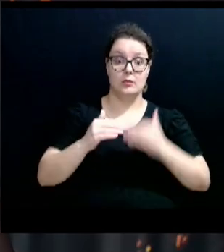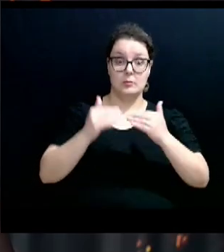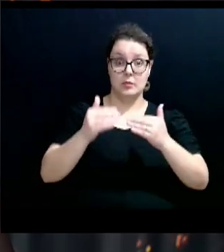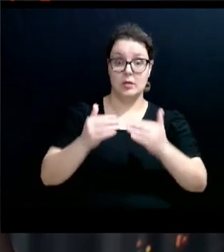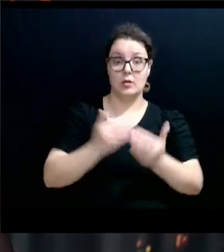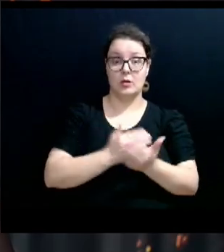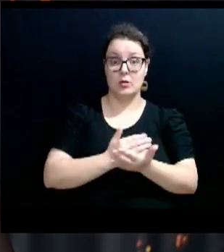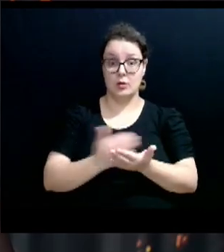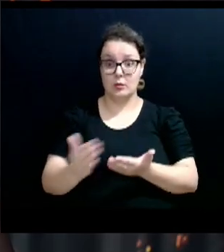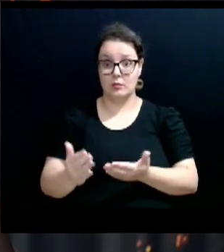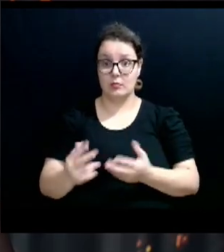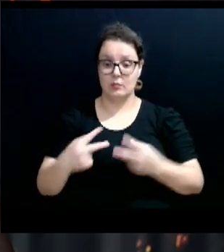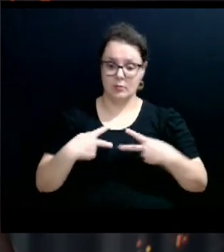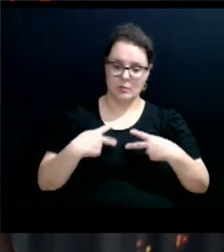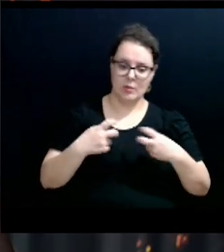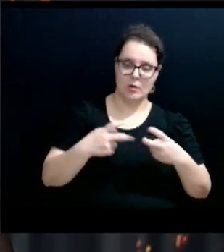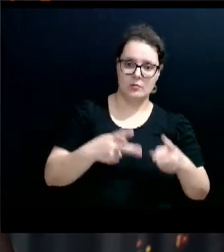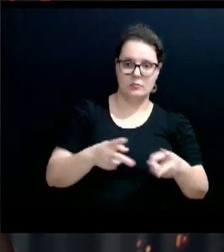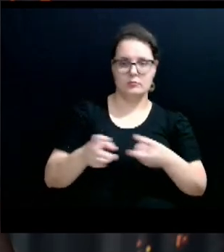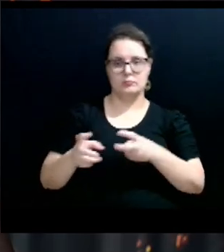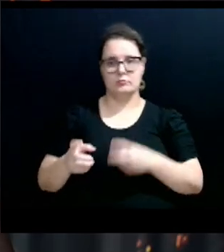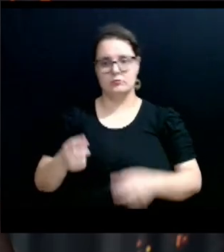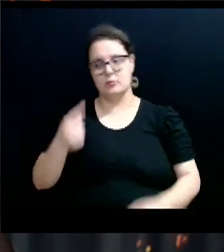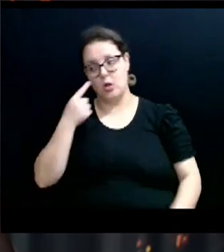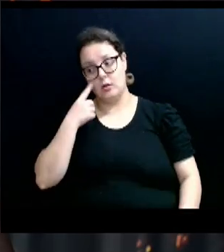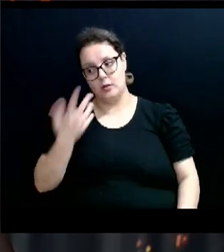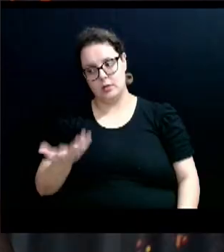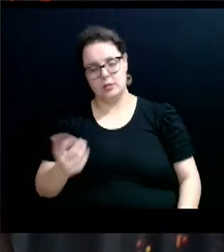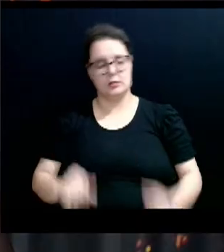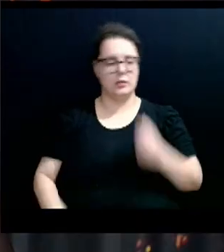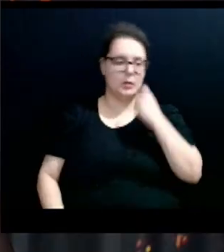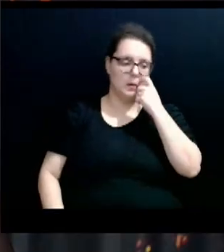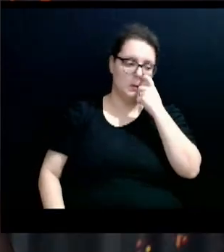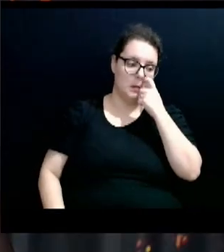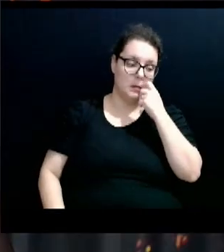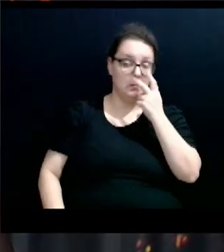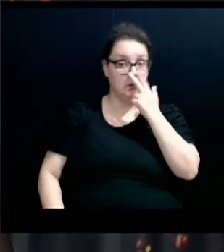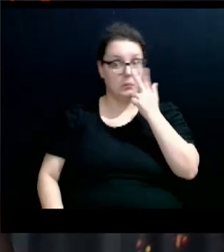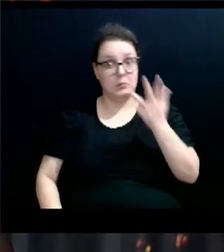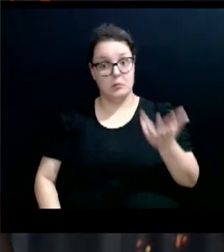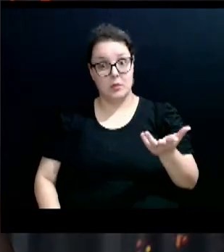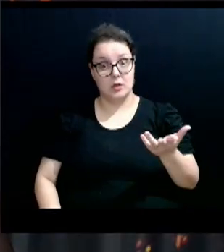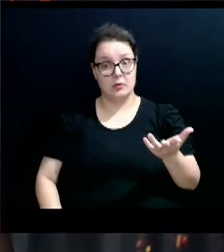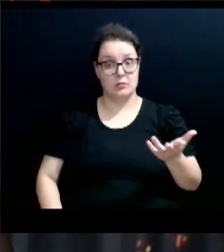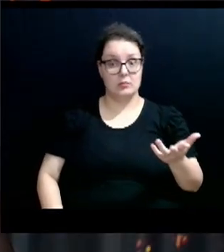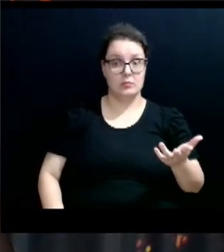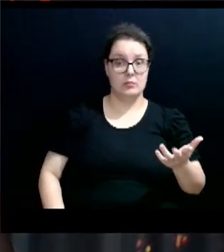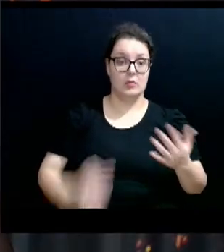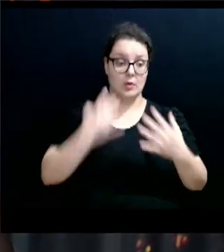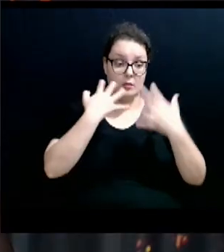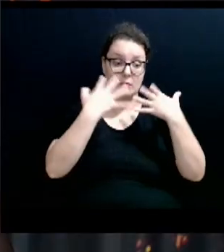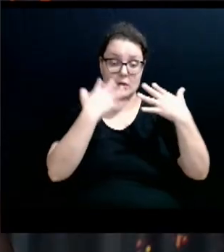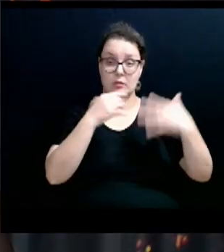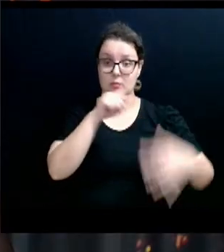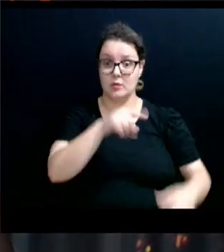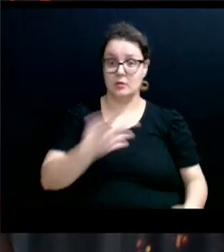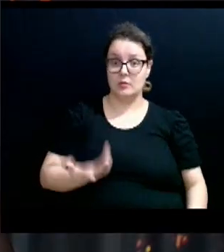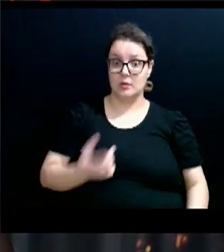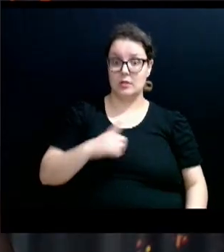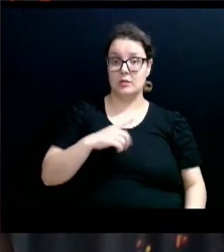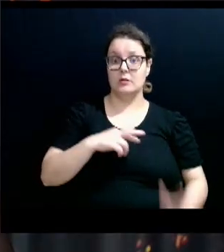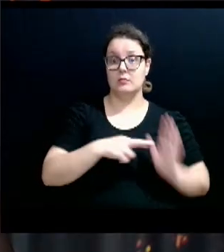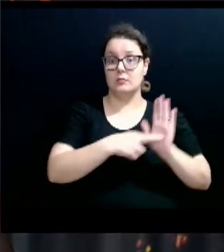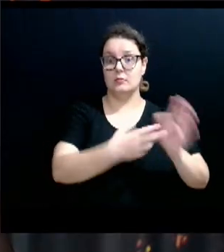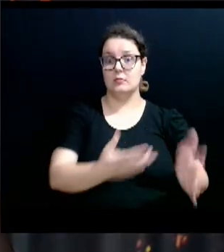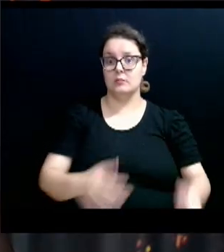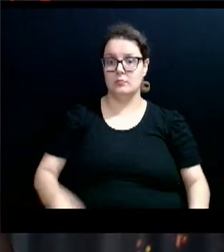olhar mais de uma maneira... veja, me parece que... me inspiro muito nessa pessoa, tenho ela como referência, mas ela